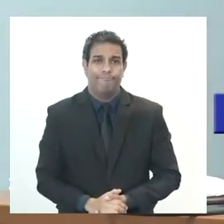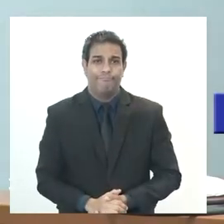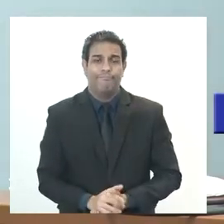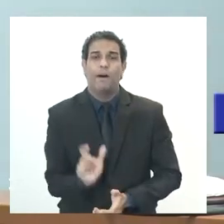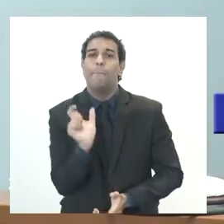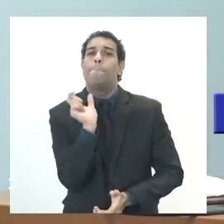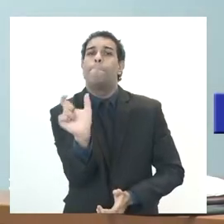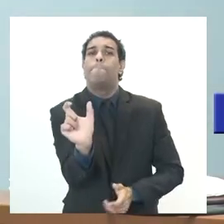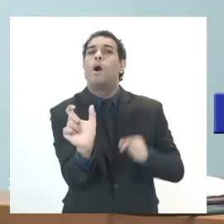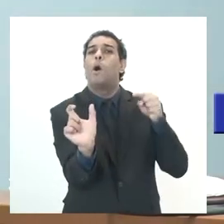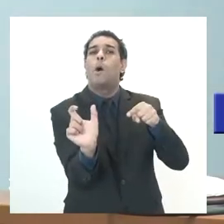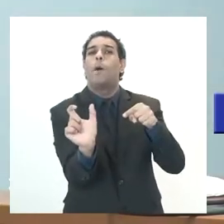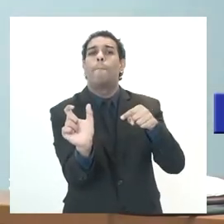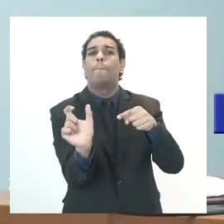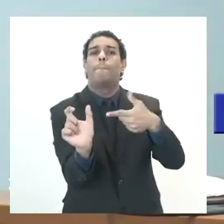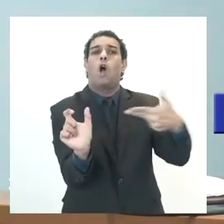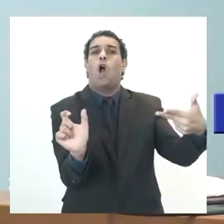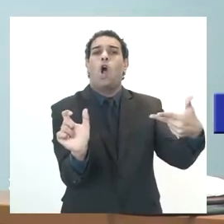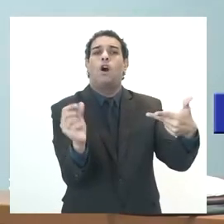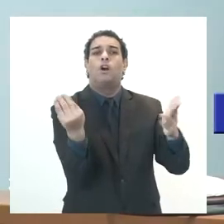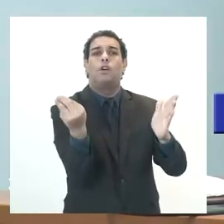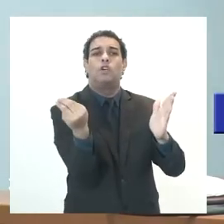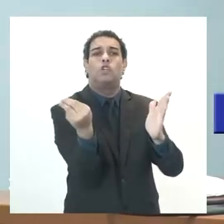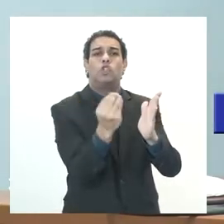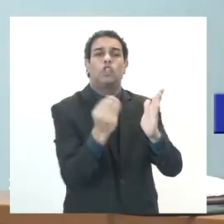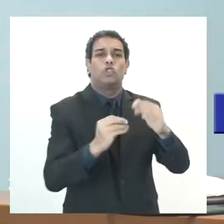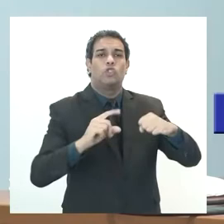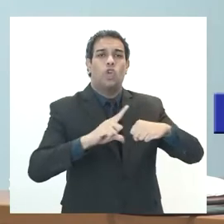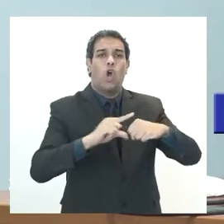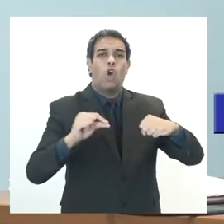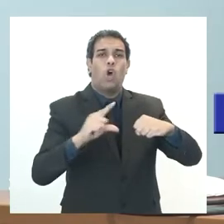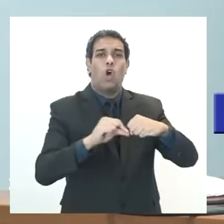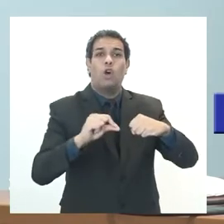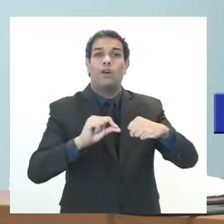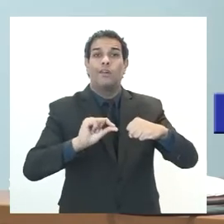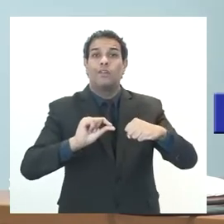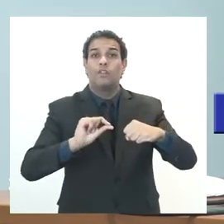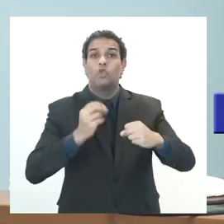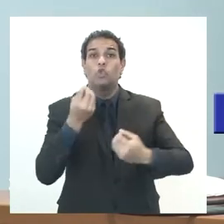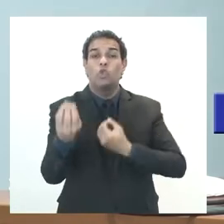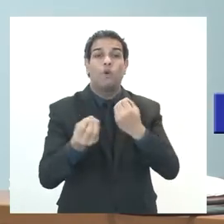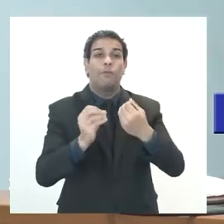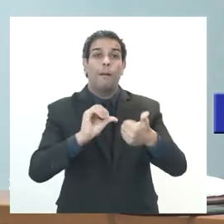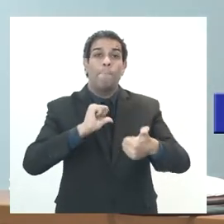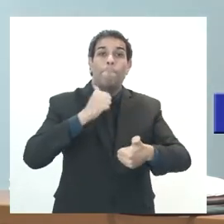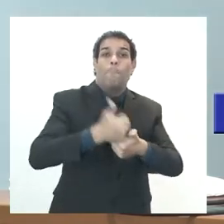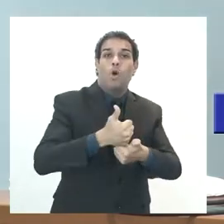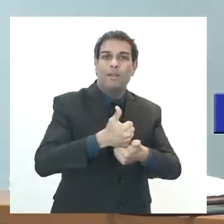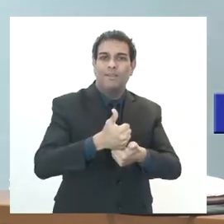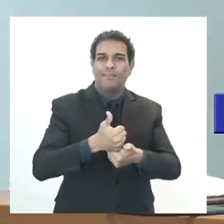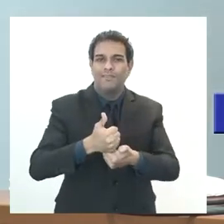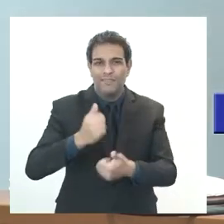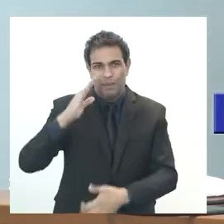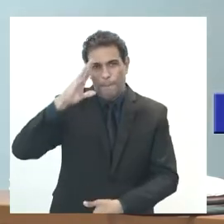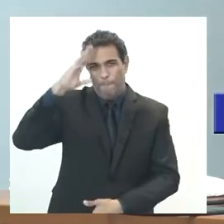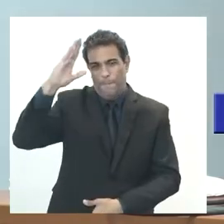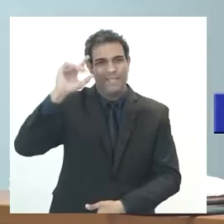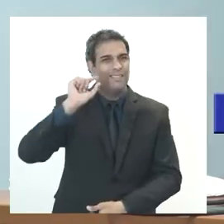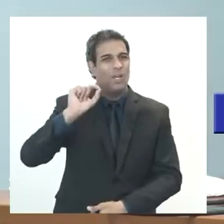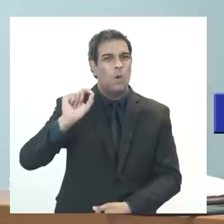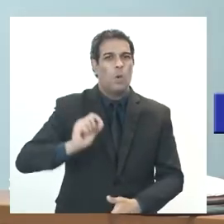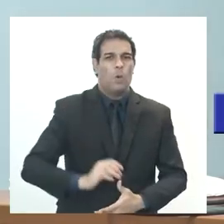que foi um novo princípio que foi colocado no Artigo 37 da Constituição que é o da subsidiariedade Esse princípio significa